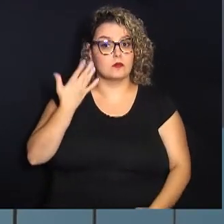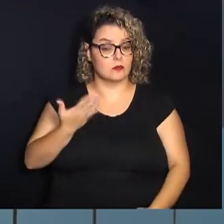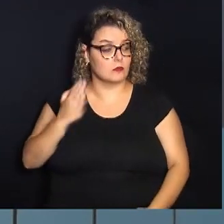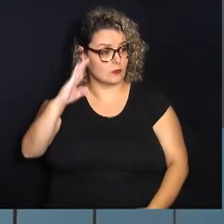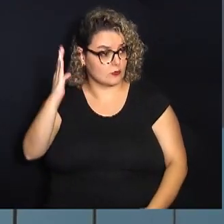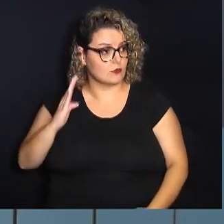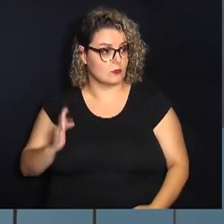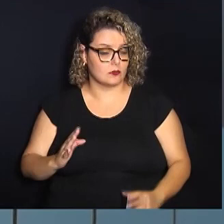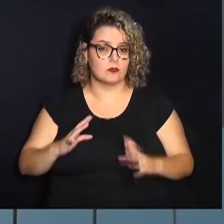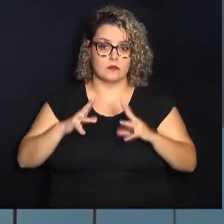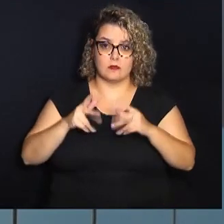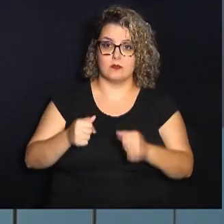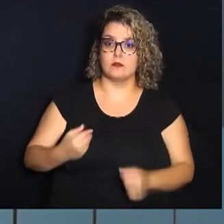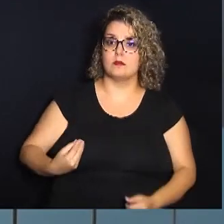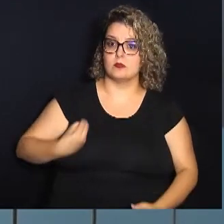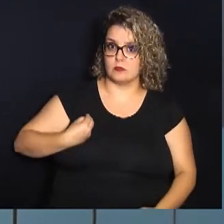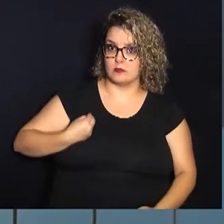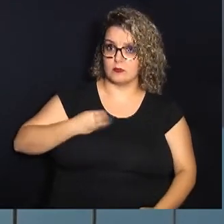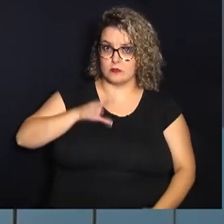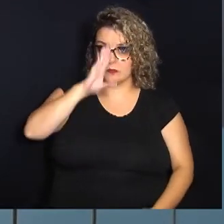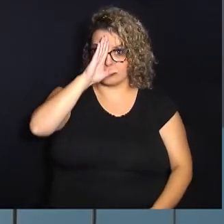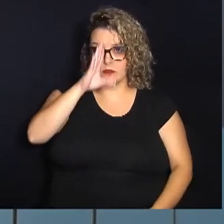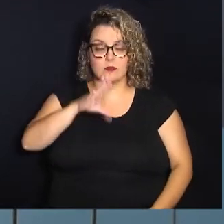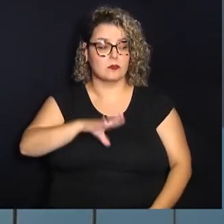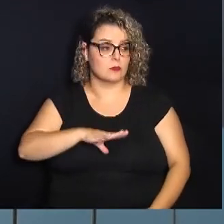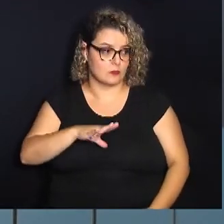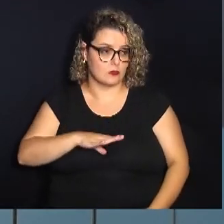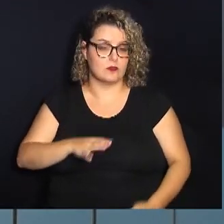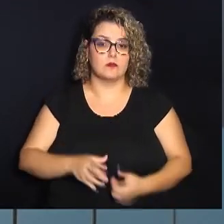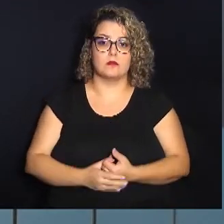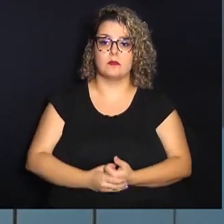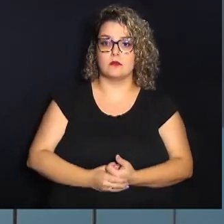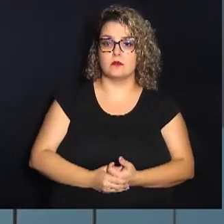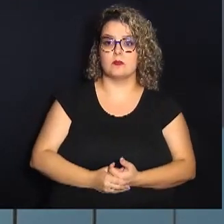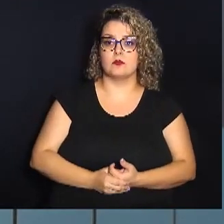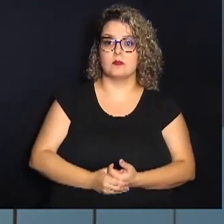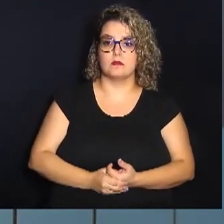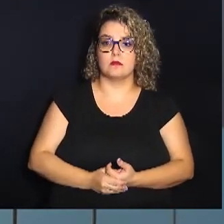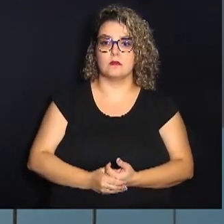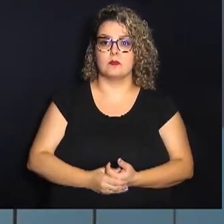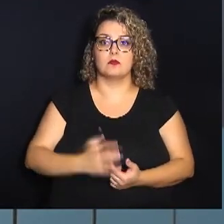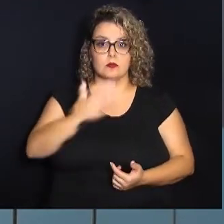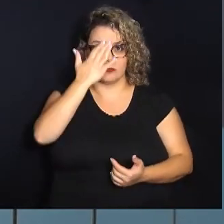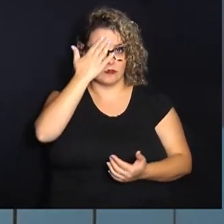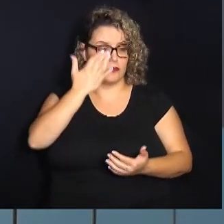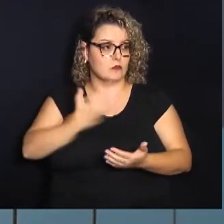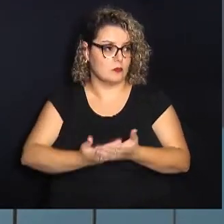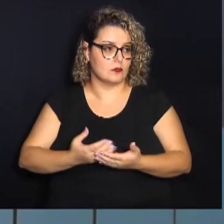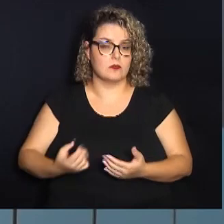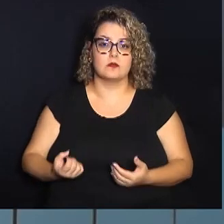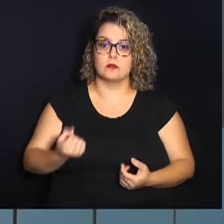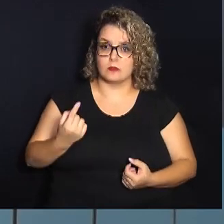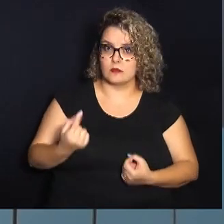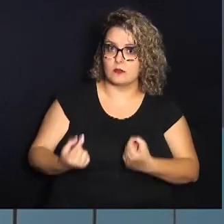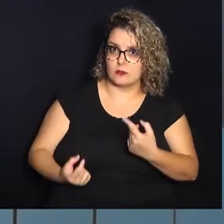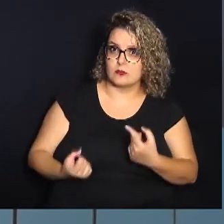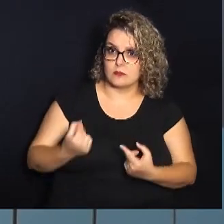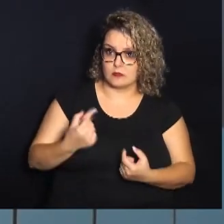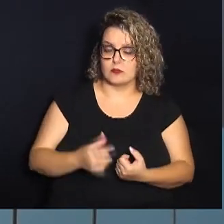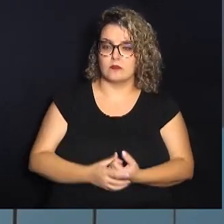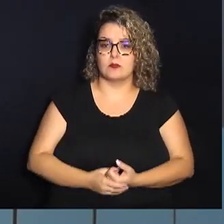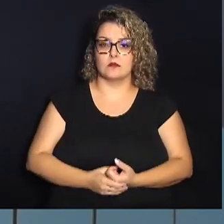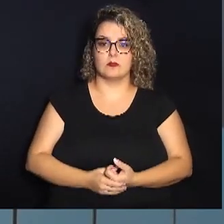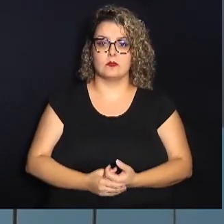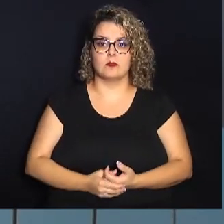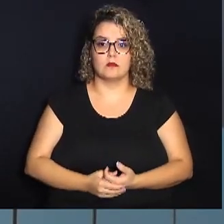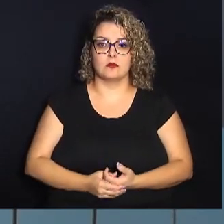um todo, ele vive, principalmente os municípios, né, eles apostaram em determinadas